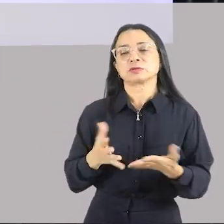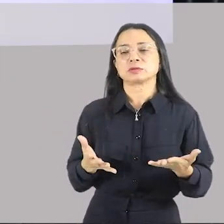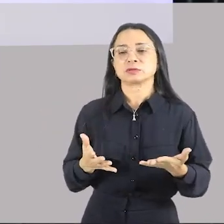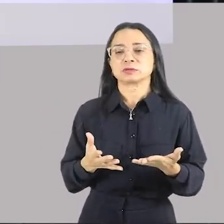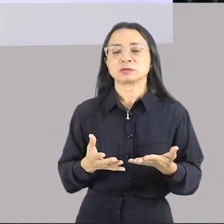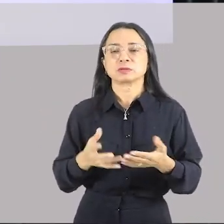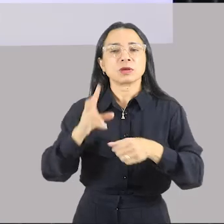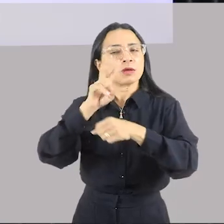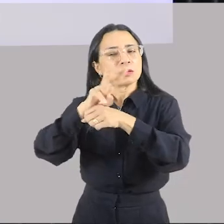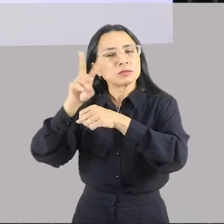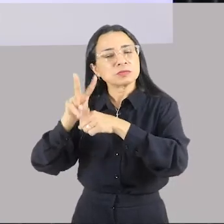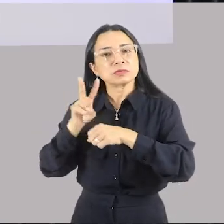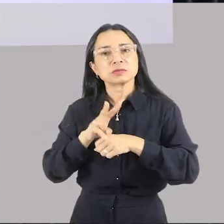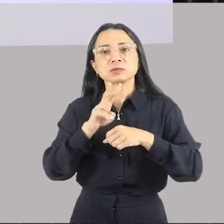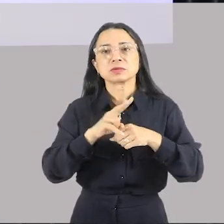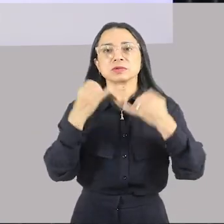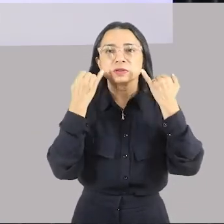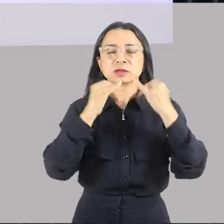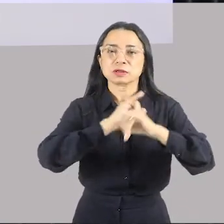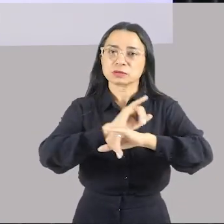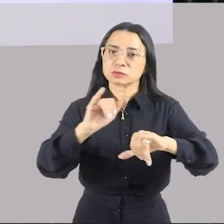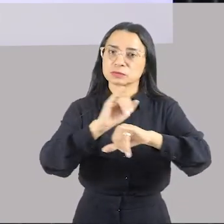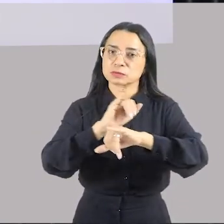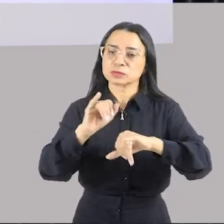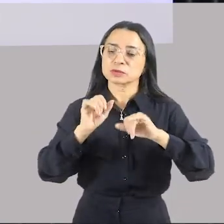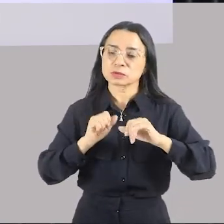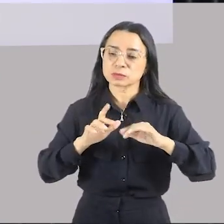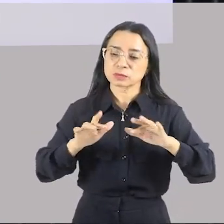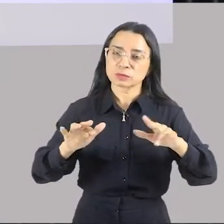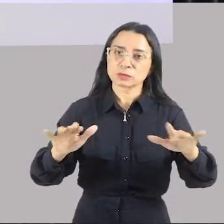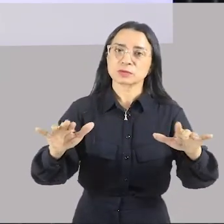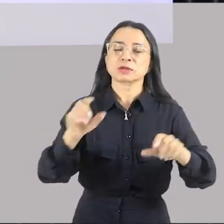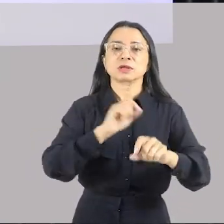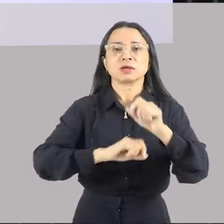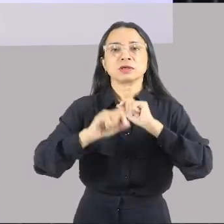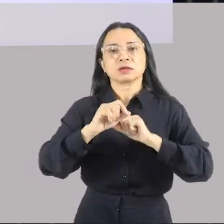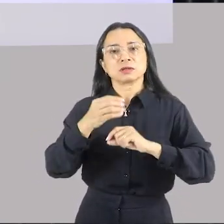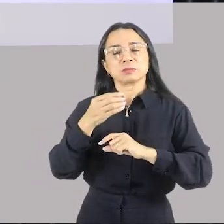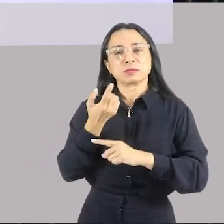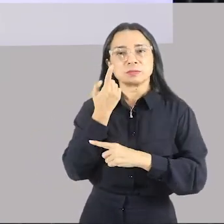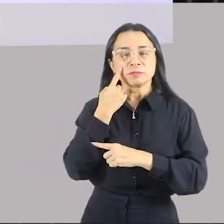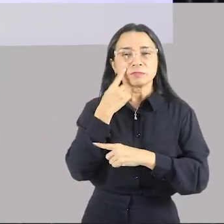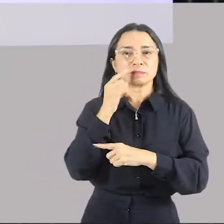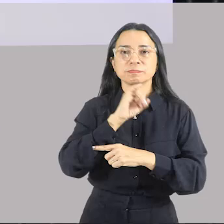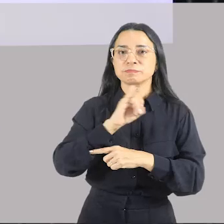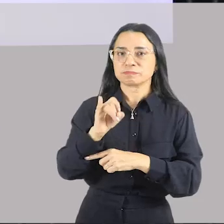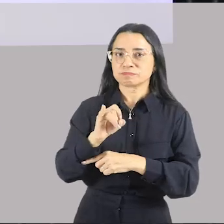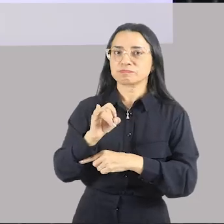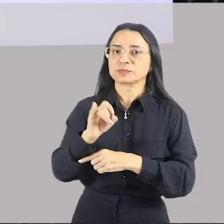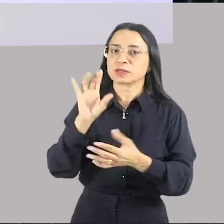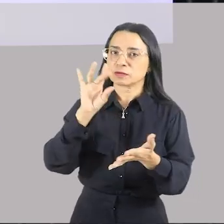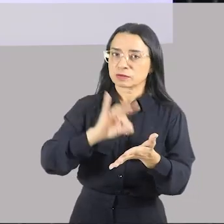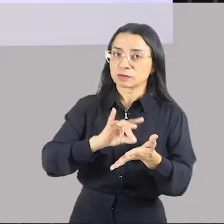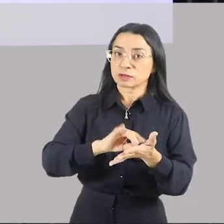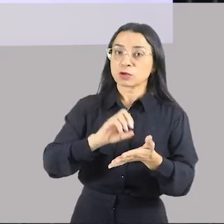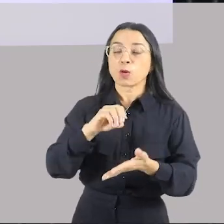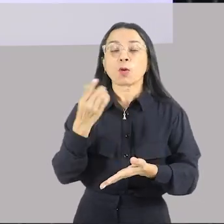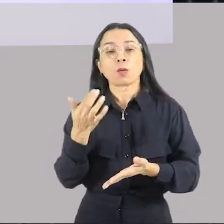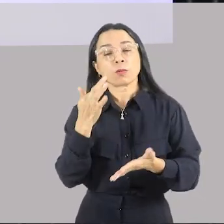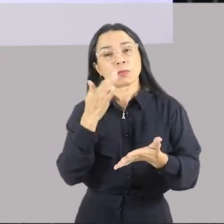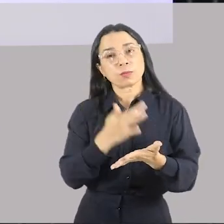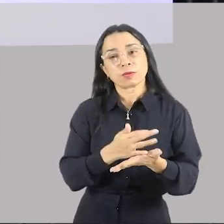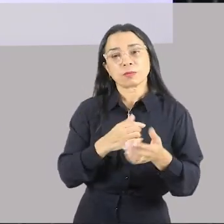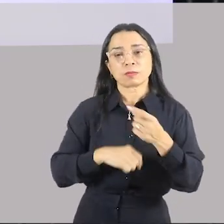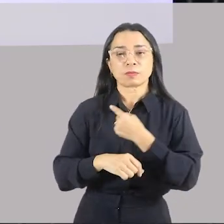de fiscalizar as notícias também que são proliferadas, né? E de verificar se aquilo é verdadeiro ou falso, beleza? A